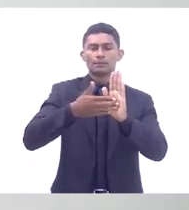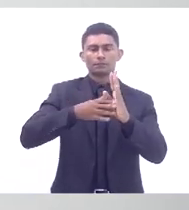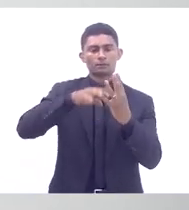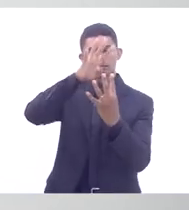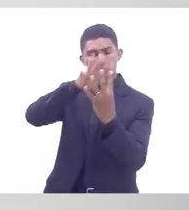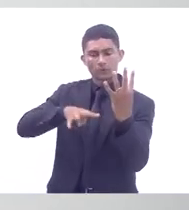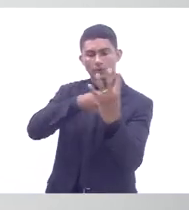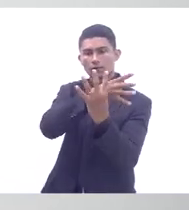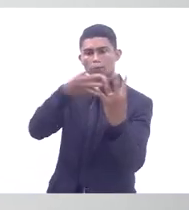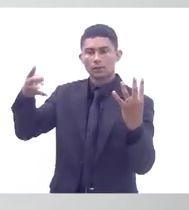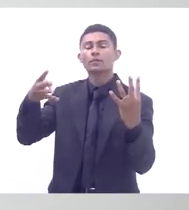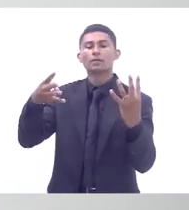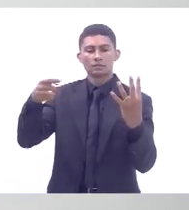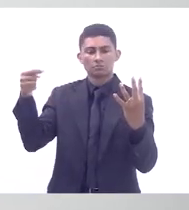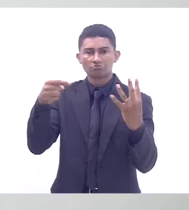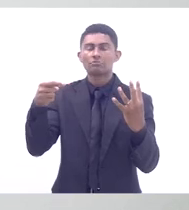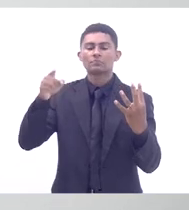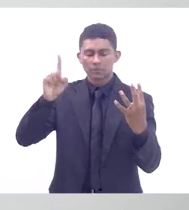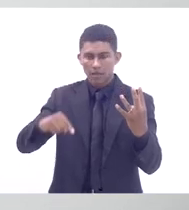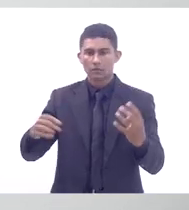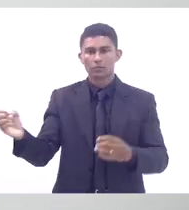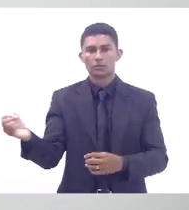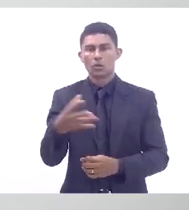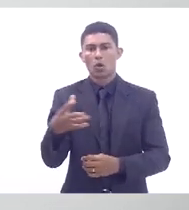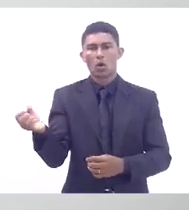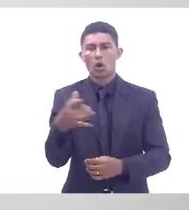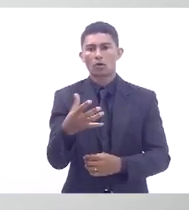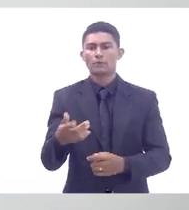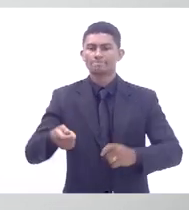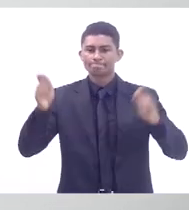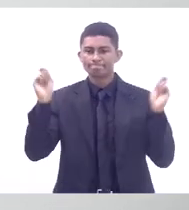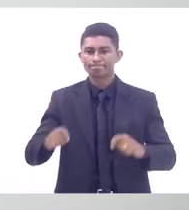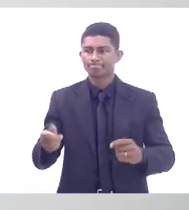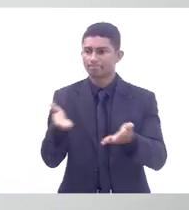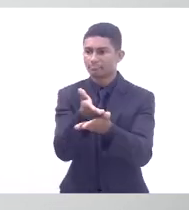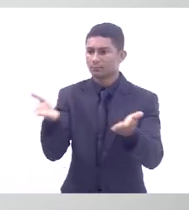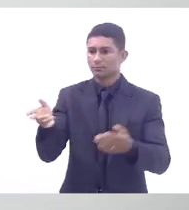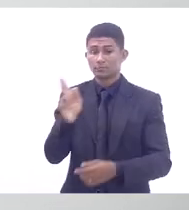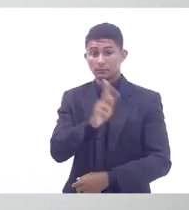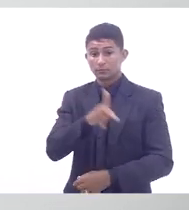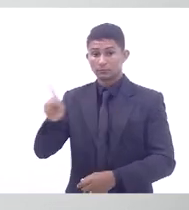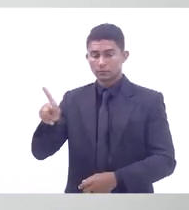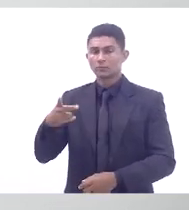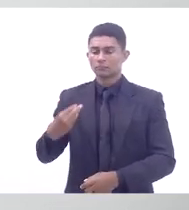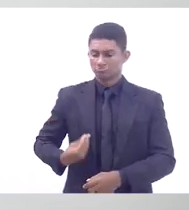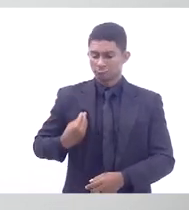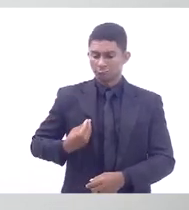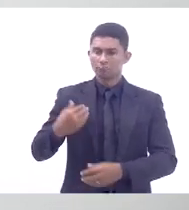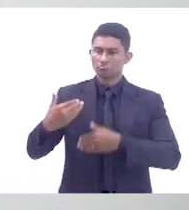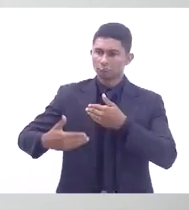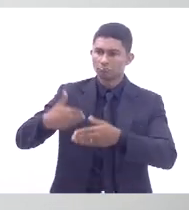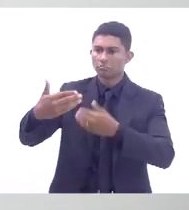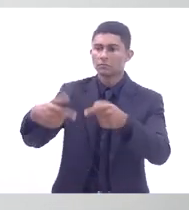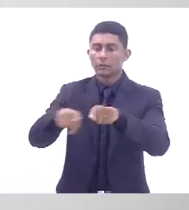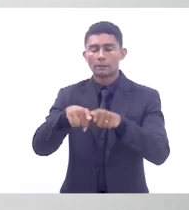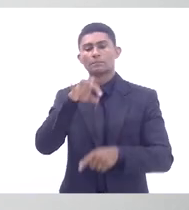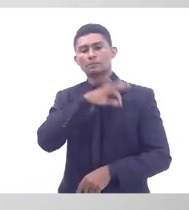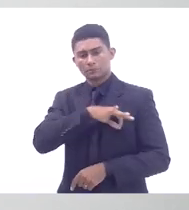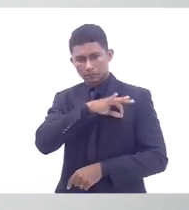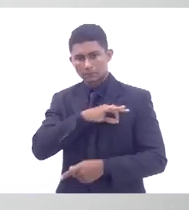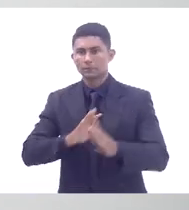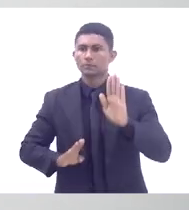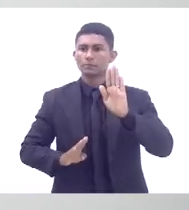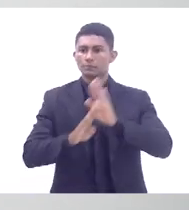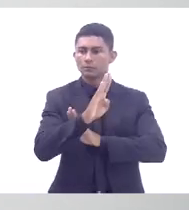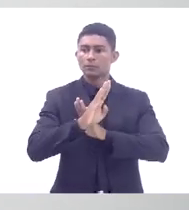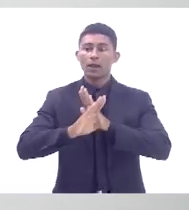eu na tabela máximo moderna permite a progressão na carreira docente até a o